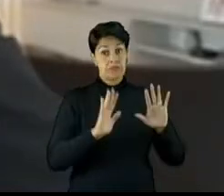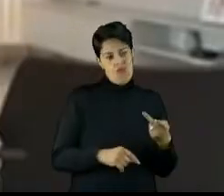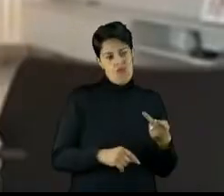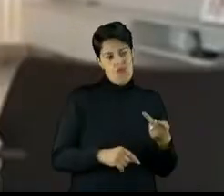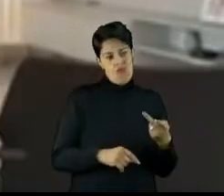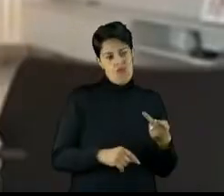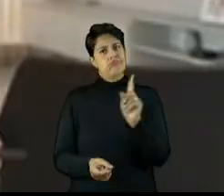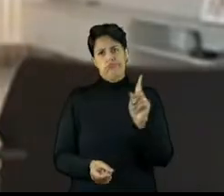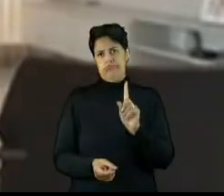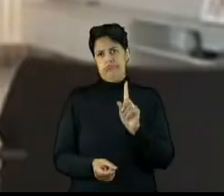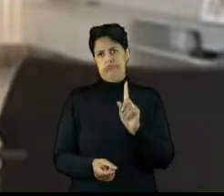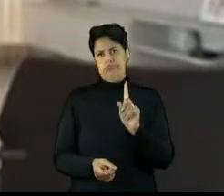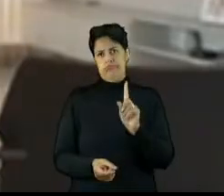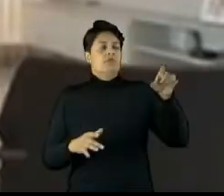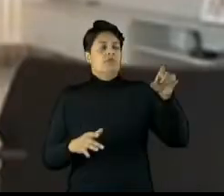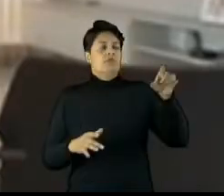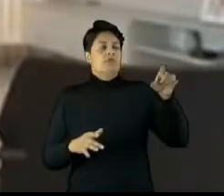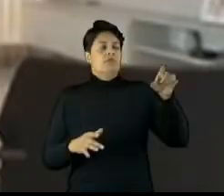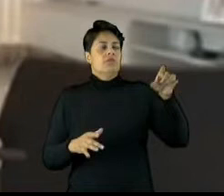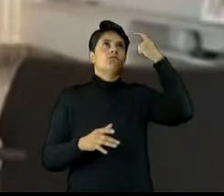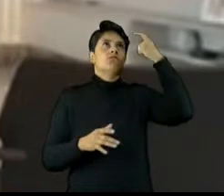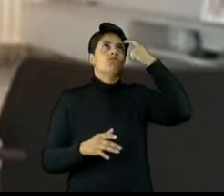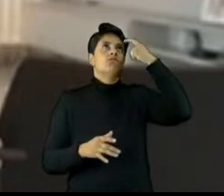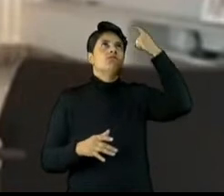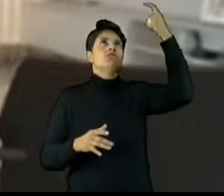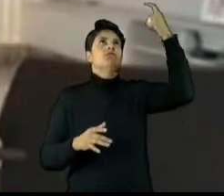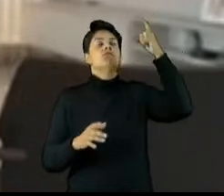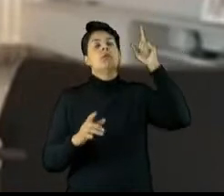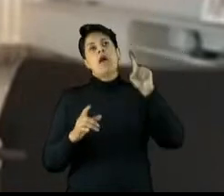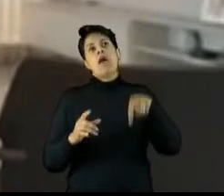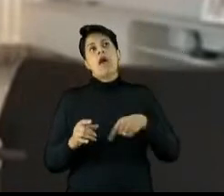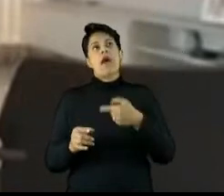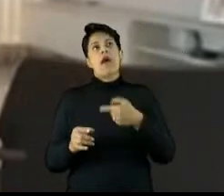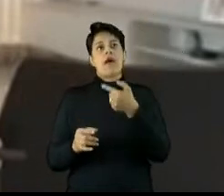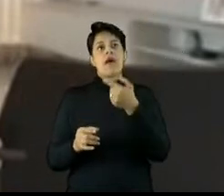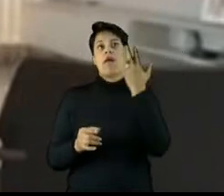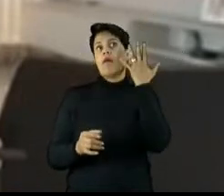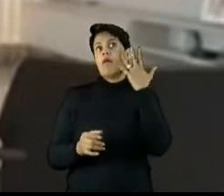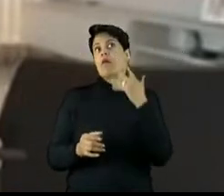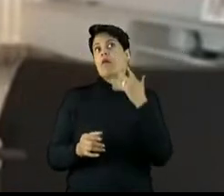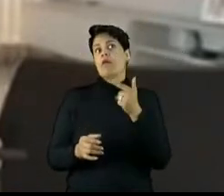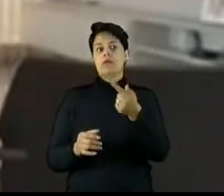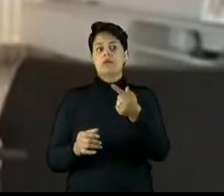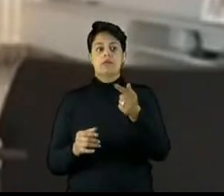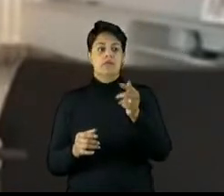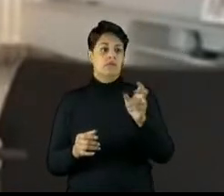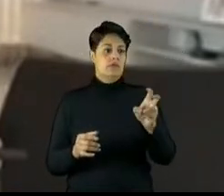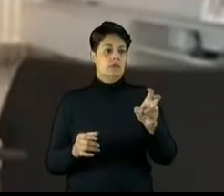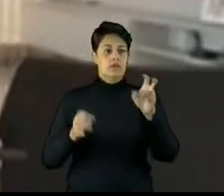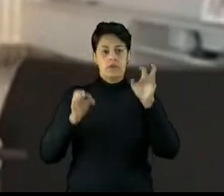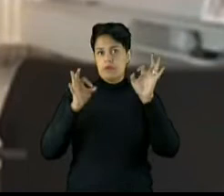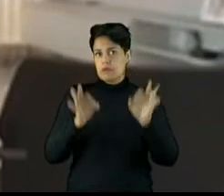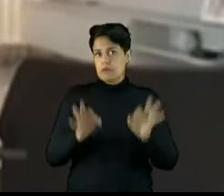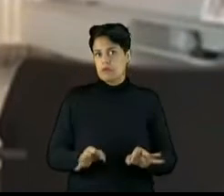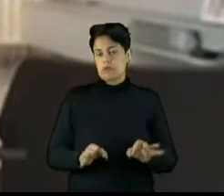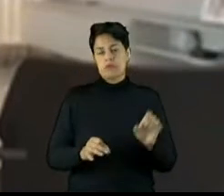deve atenção a todo o plenário. E por essa razão, eu desejo e vou fazer